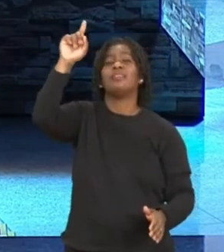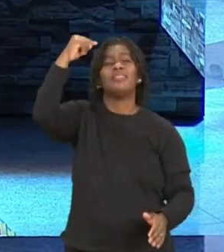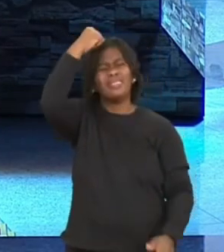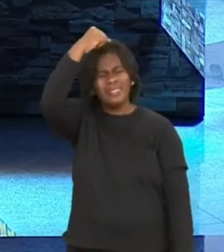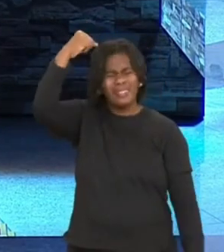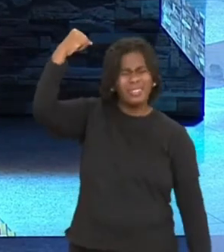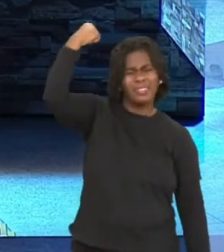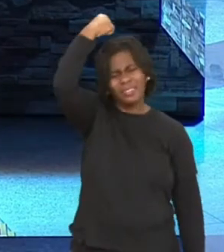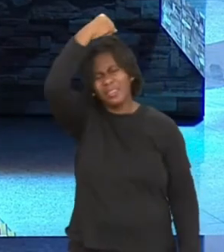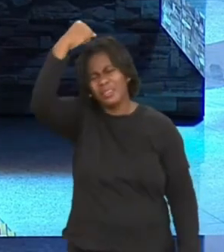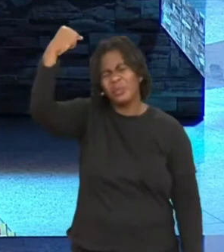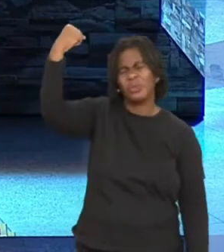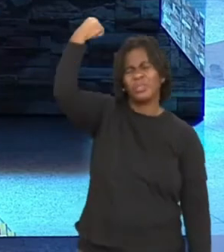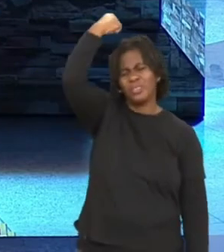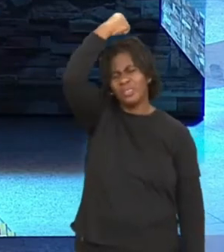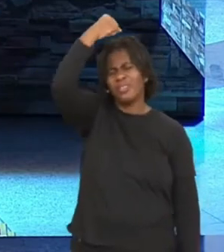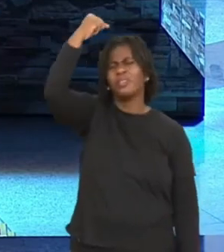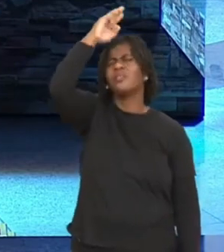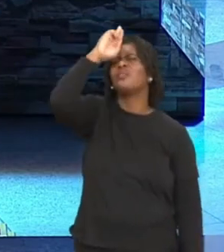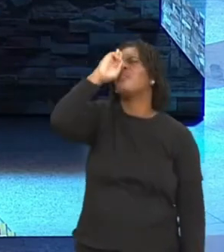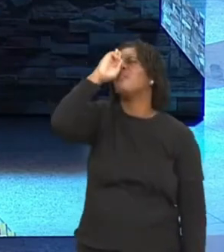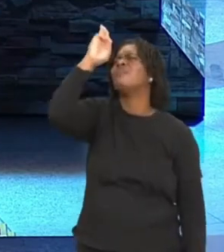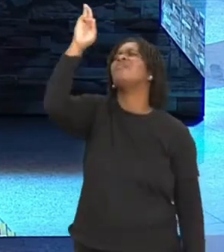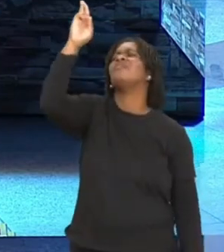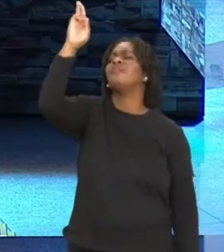Santo, santo, santo é o Senhor.